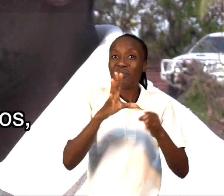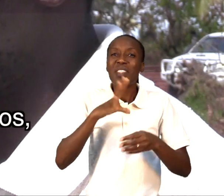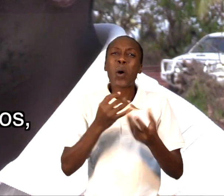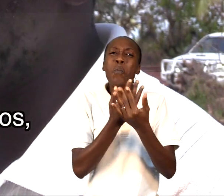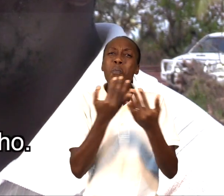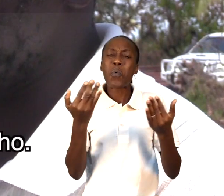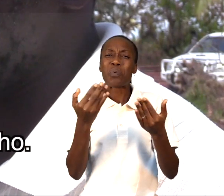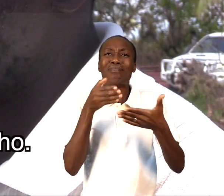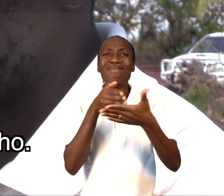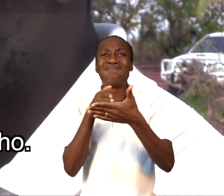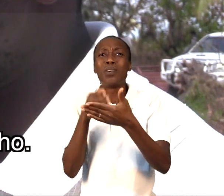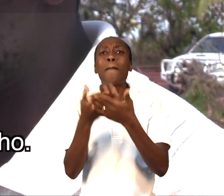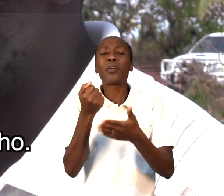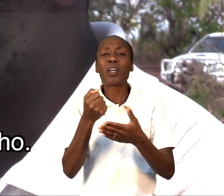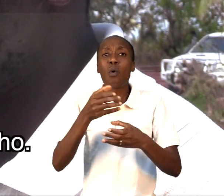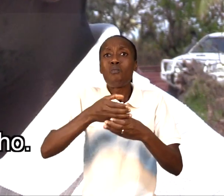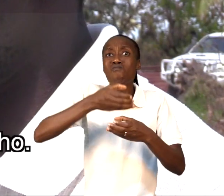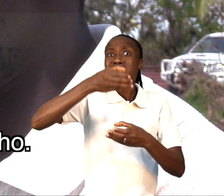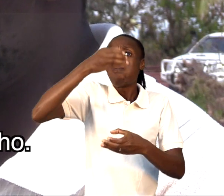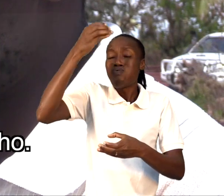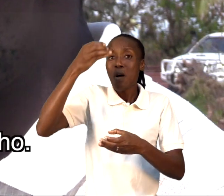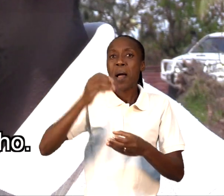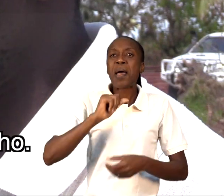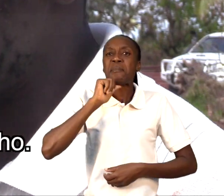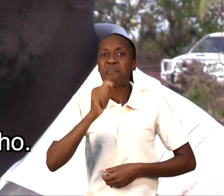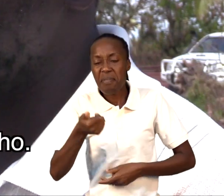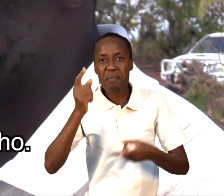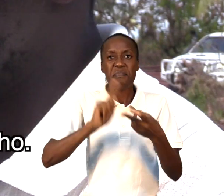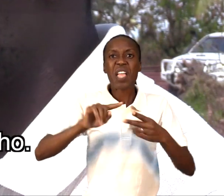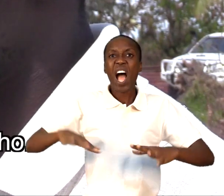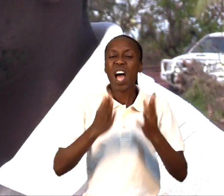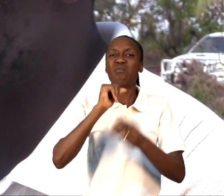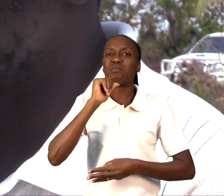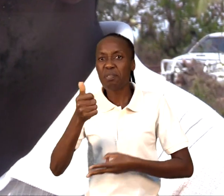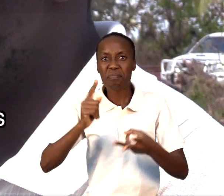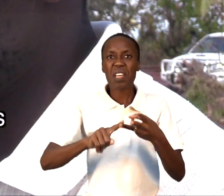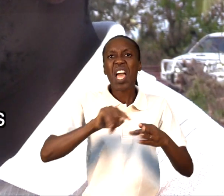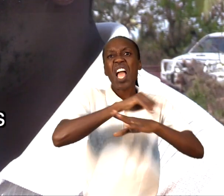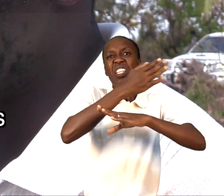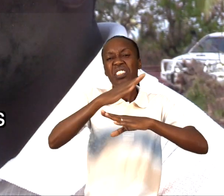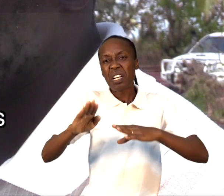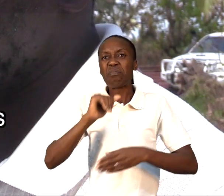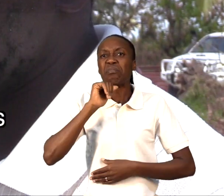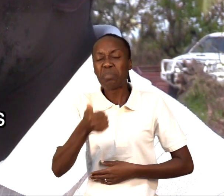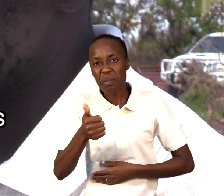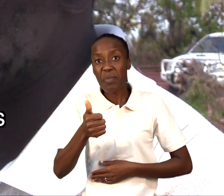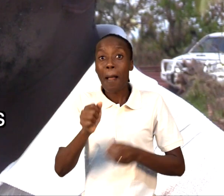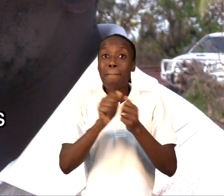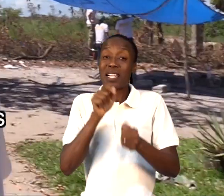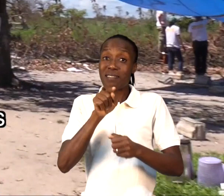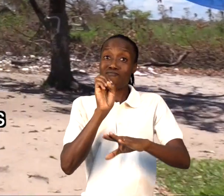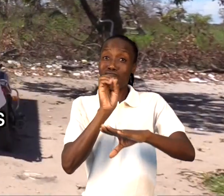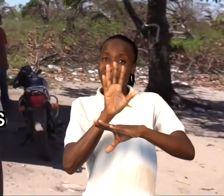muitos obstáculos, postos tombados, árvores tombadas, chapas pelo caminho. Então, graças às lanternas que nós